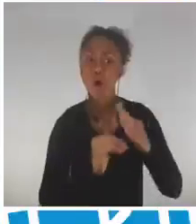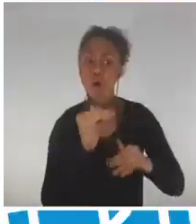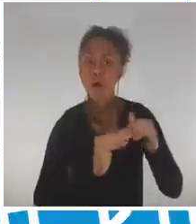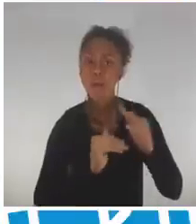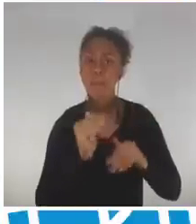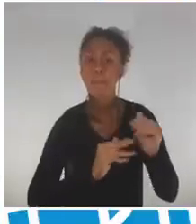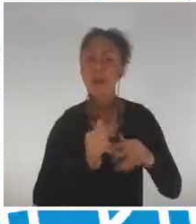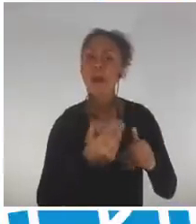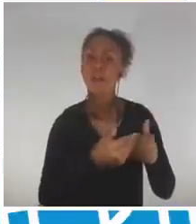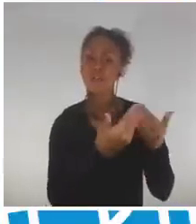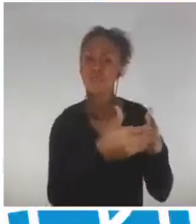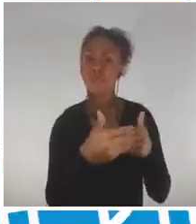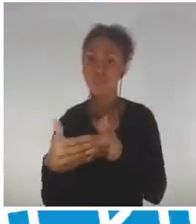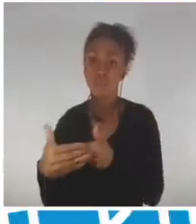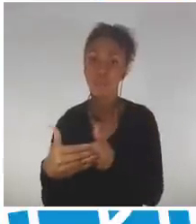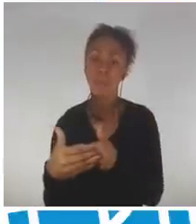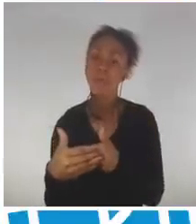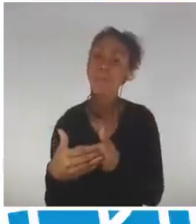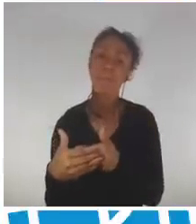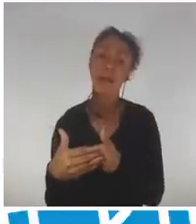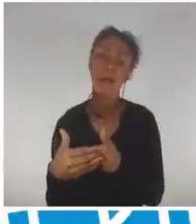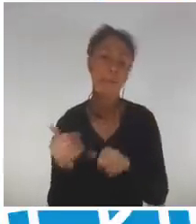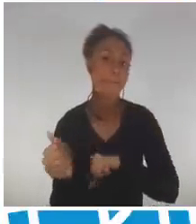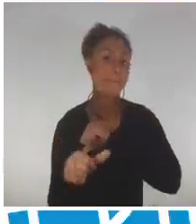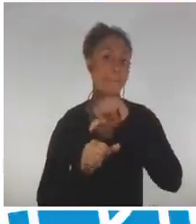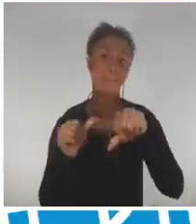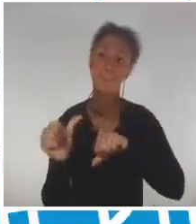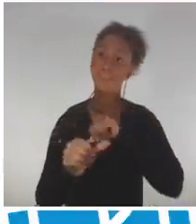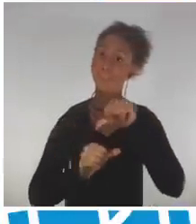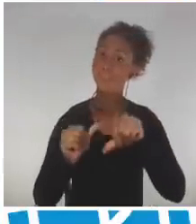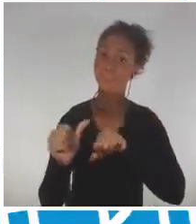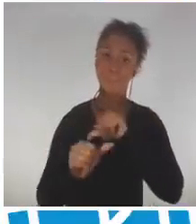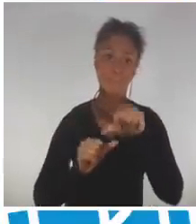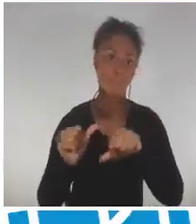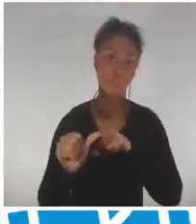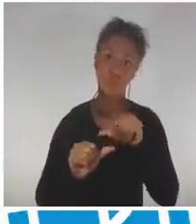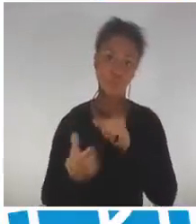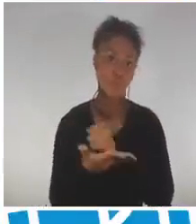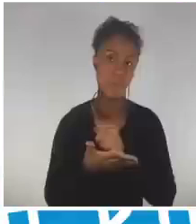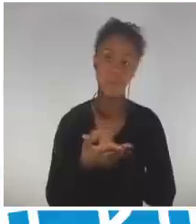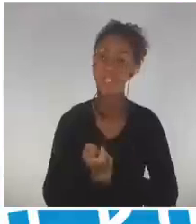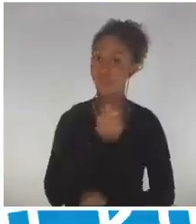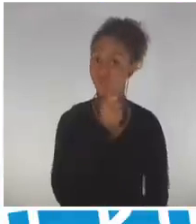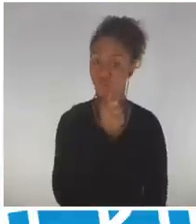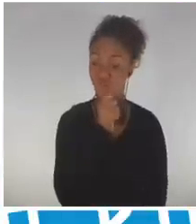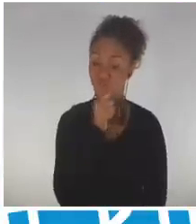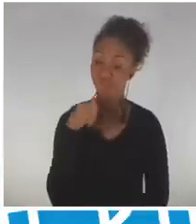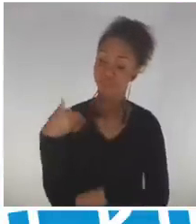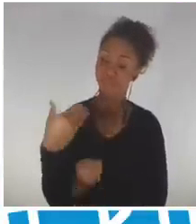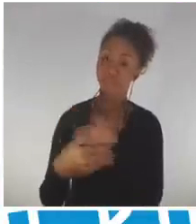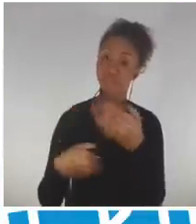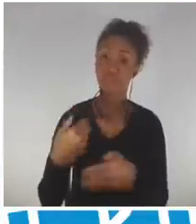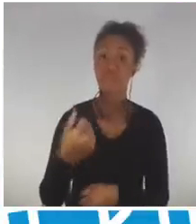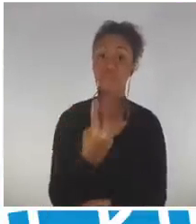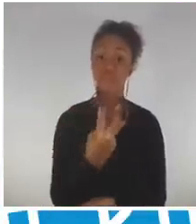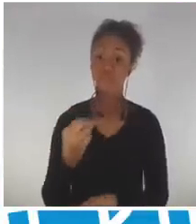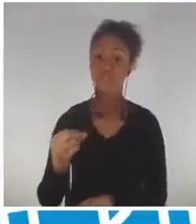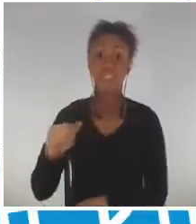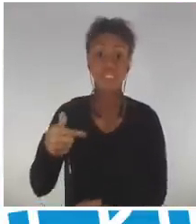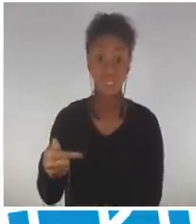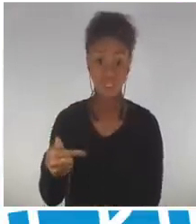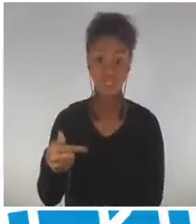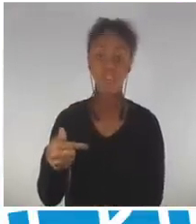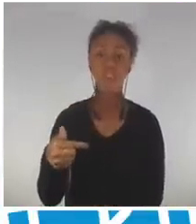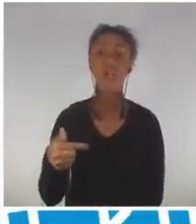referência não tenham sido alterado fundamentalmente. Em 2007, tem a introdução